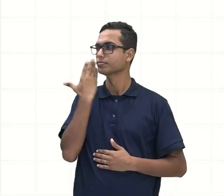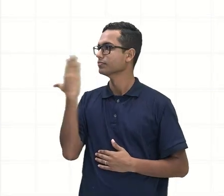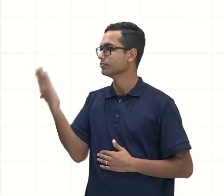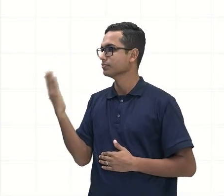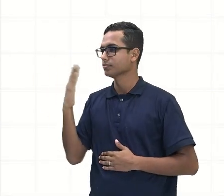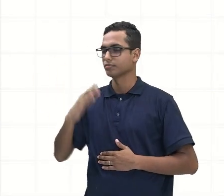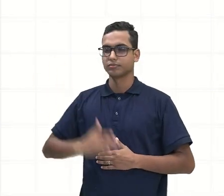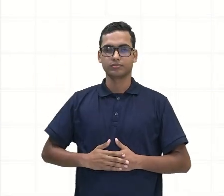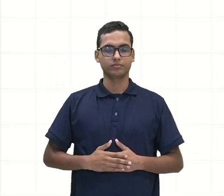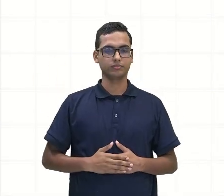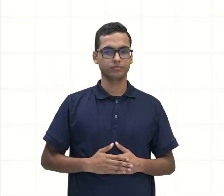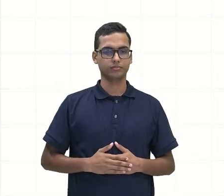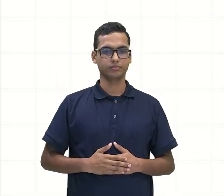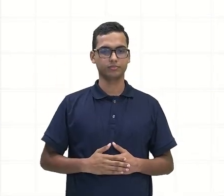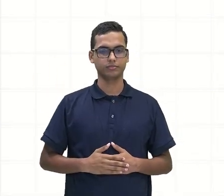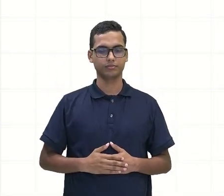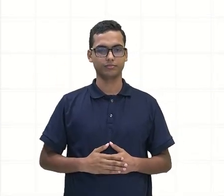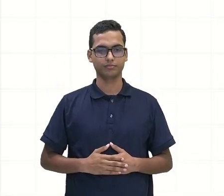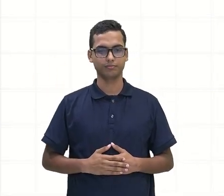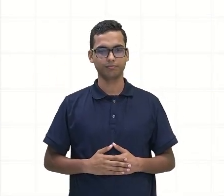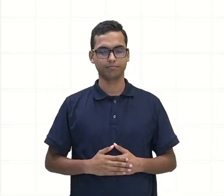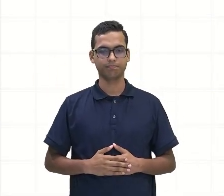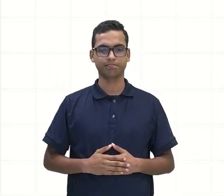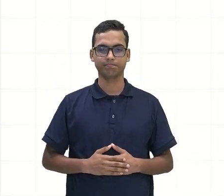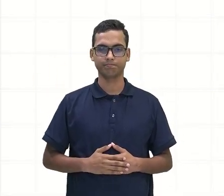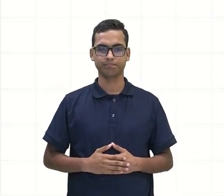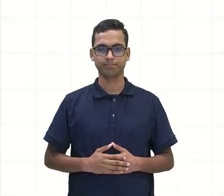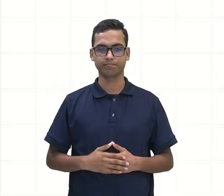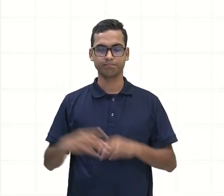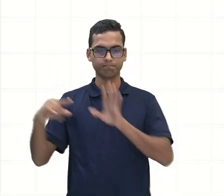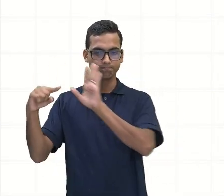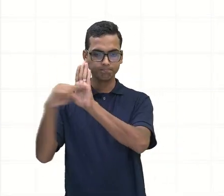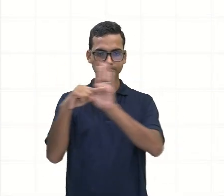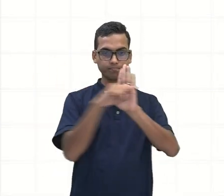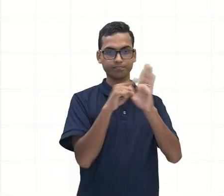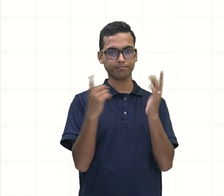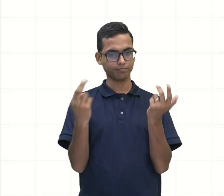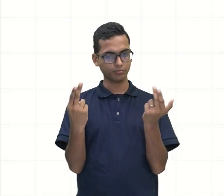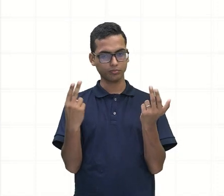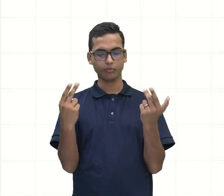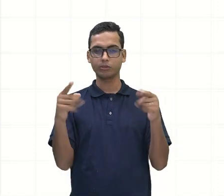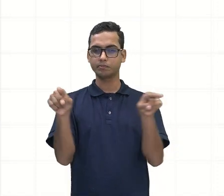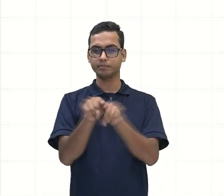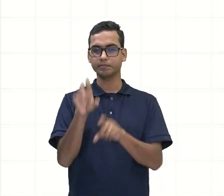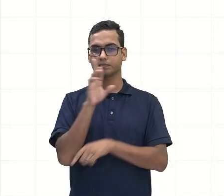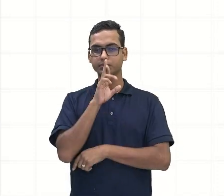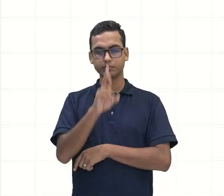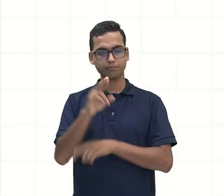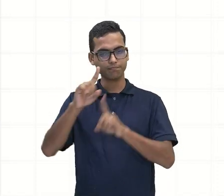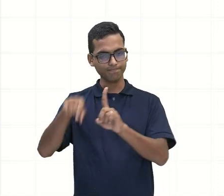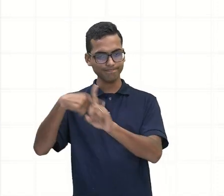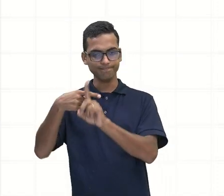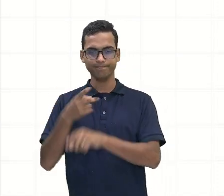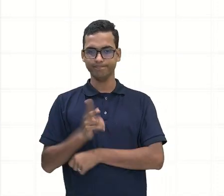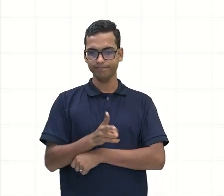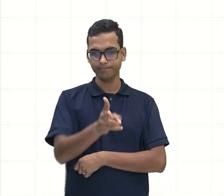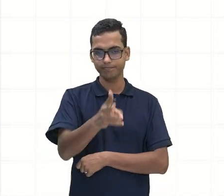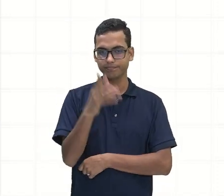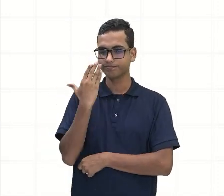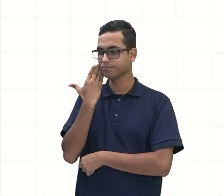Então, sinais iguais na multiplicação. O resultado é positivo e 5 vezes 10 é